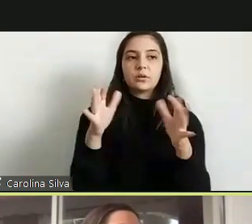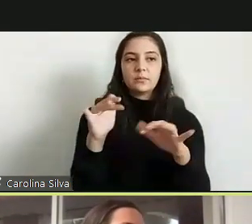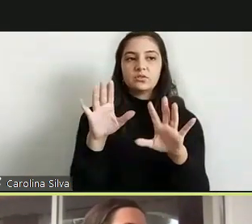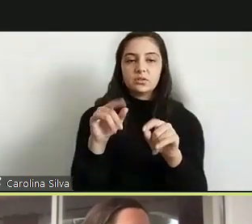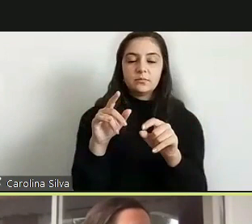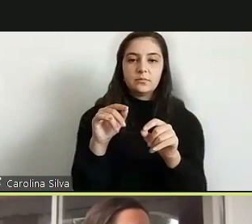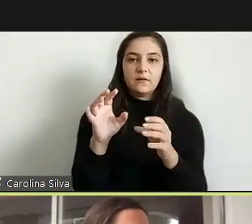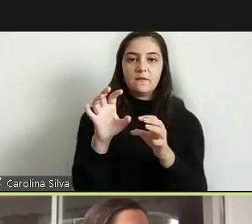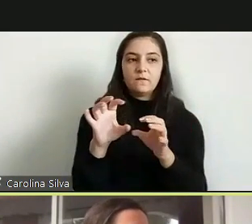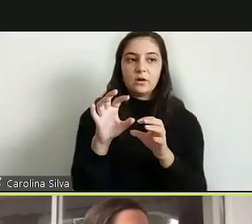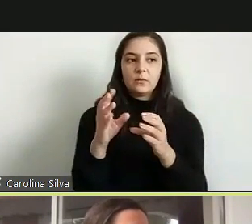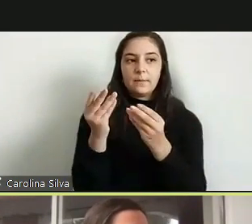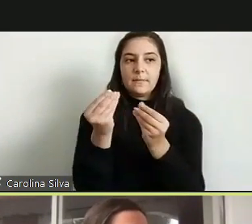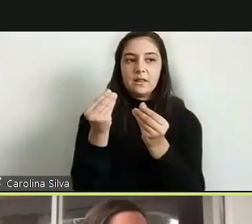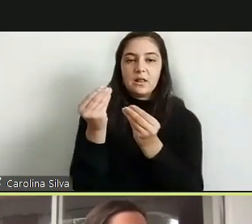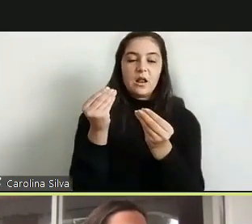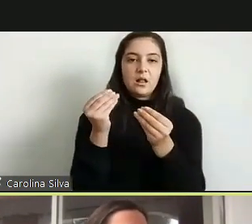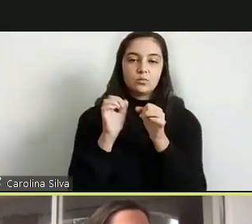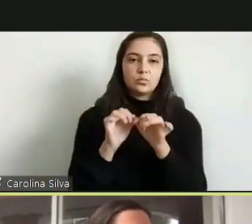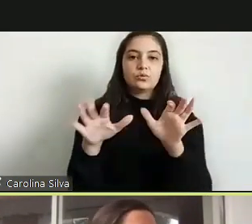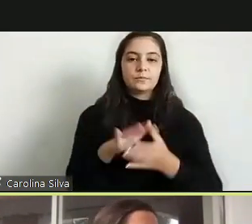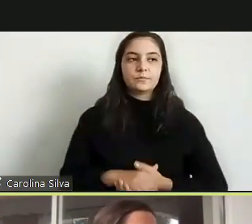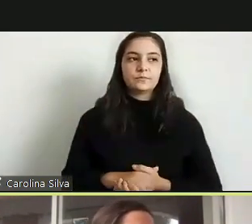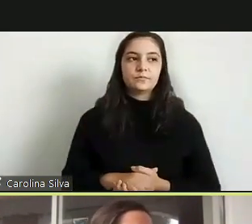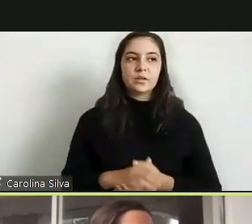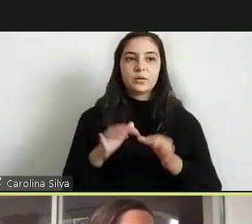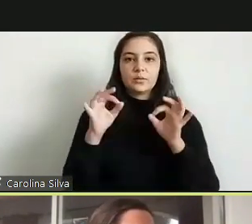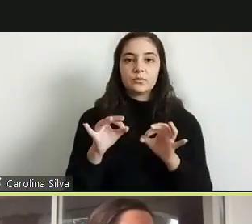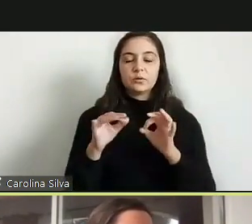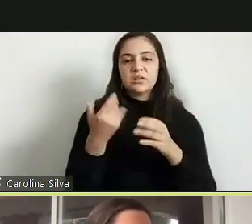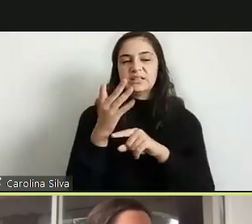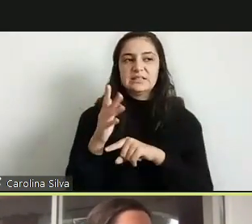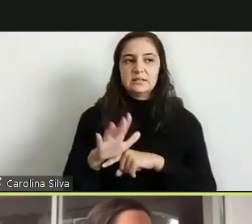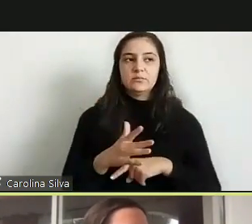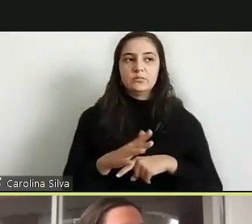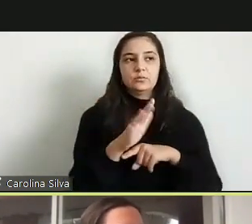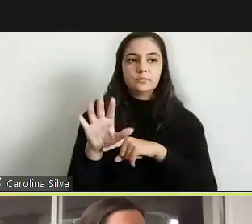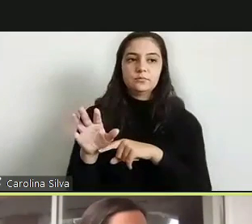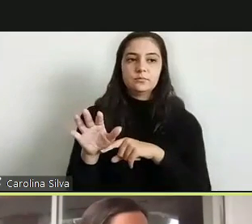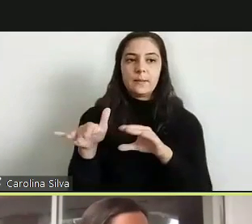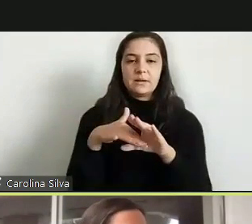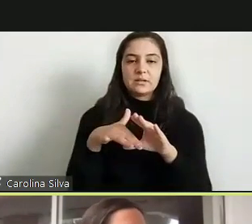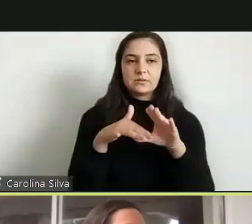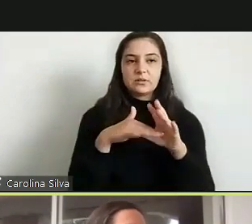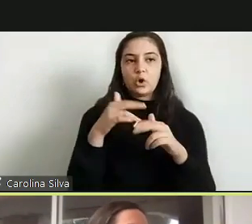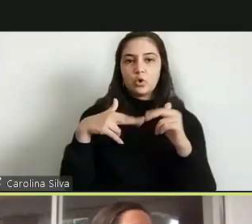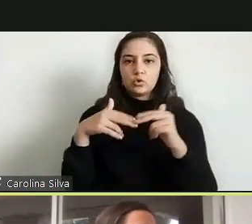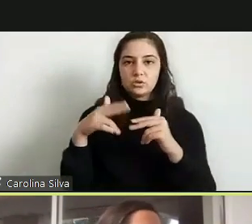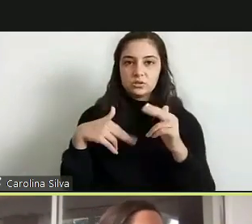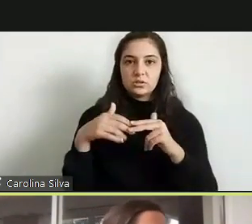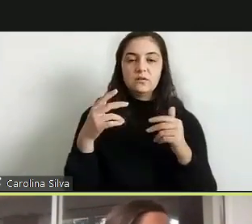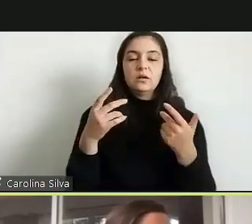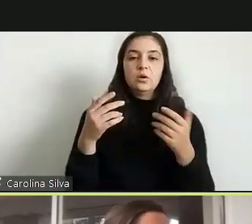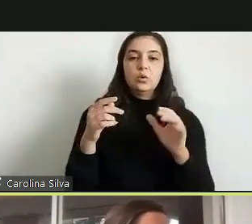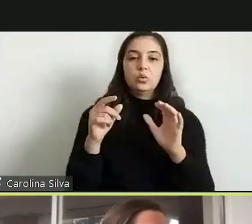meios materiais que são disponibilizados. Pronto, aqui alguns exemplos de participação construtiva. Um